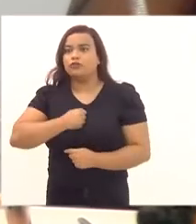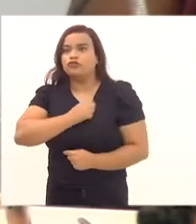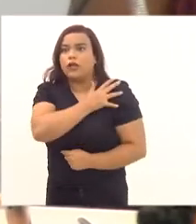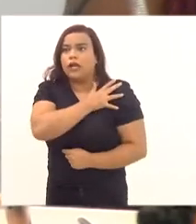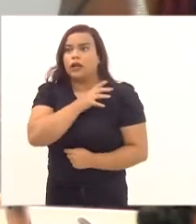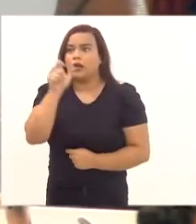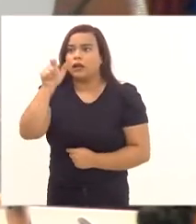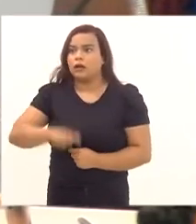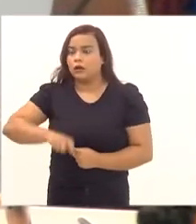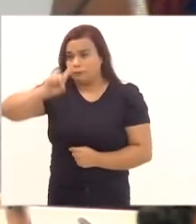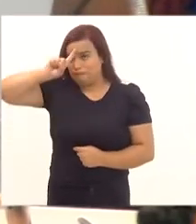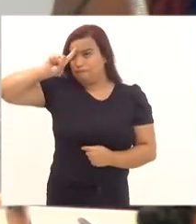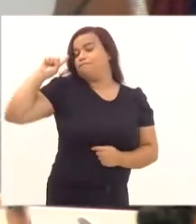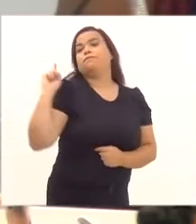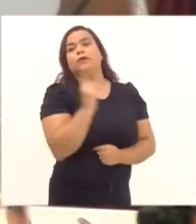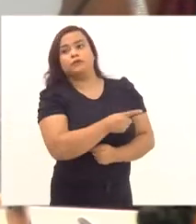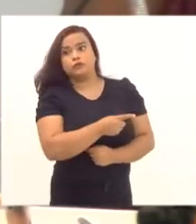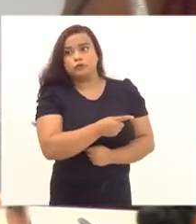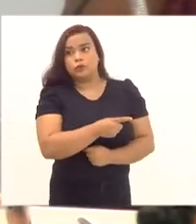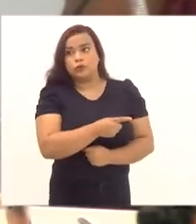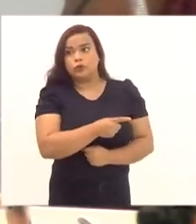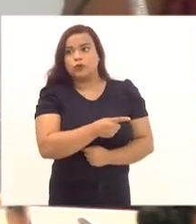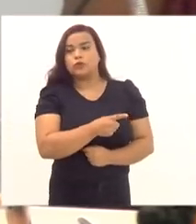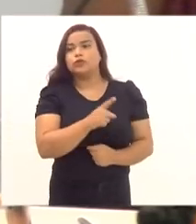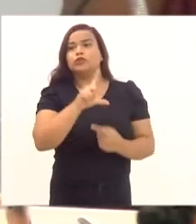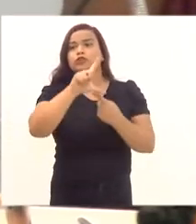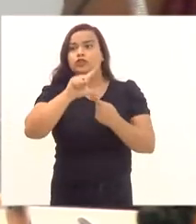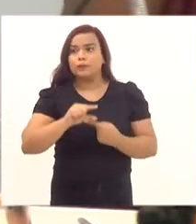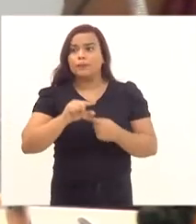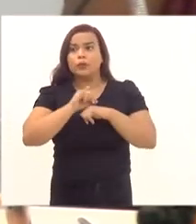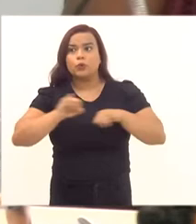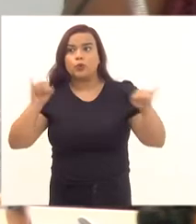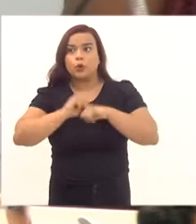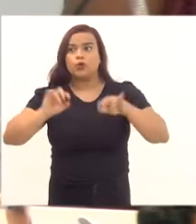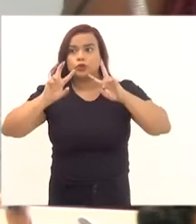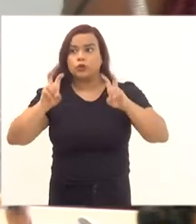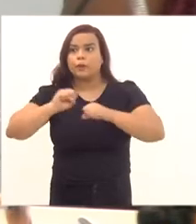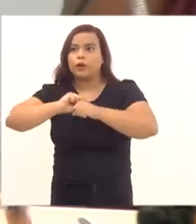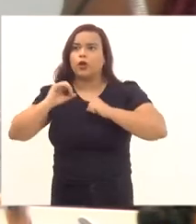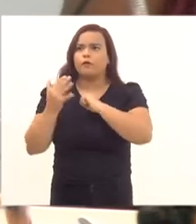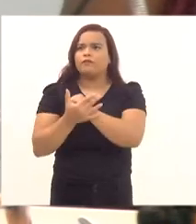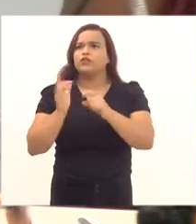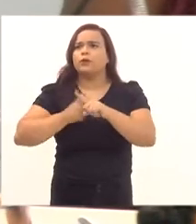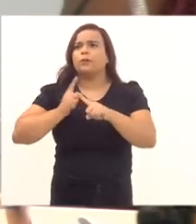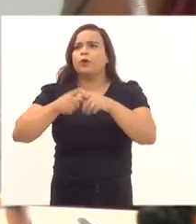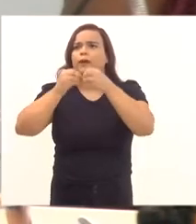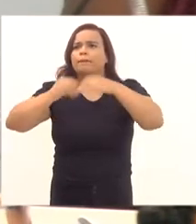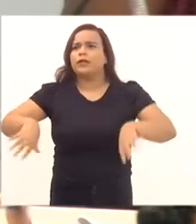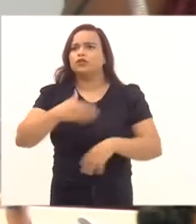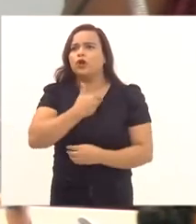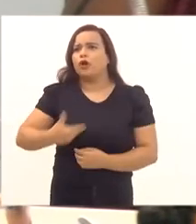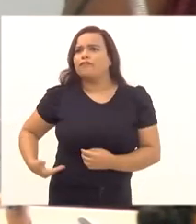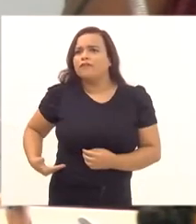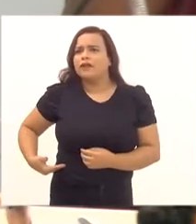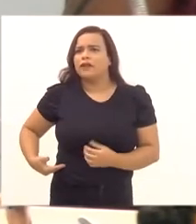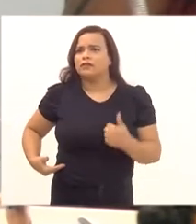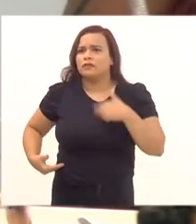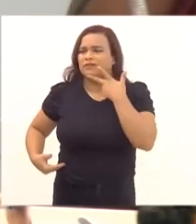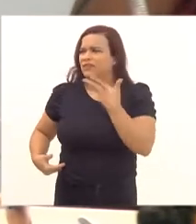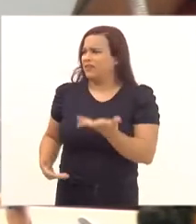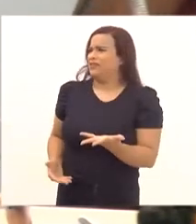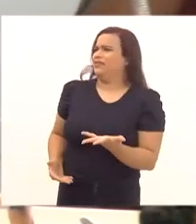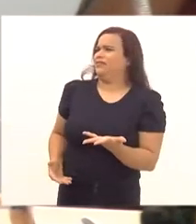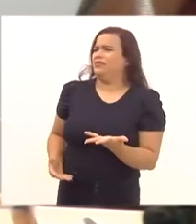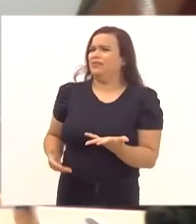mandou uma determinação para diminuir o noticiário sobre a ro vídeo porque está prejudicando o governo negócio de doi